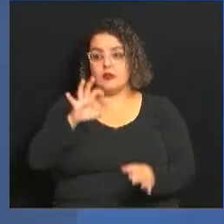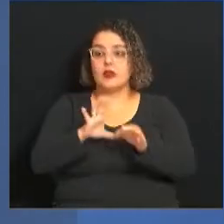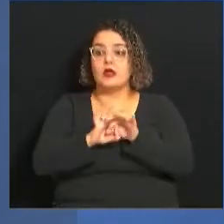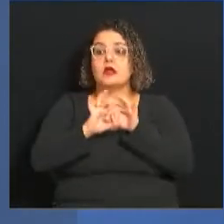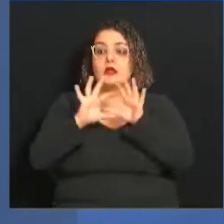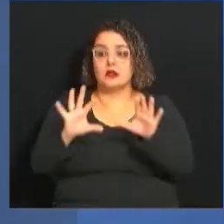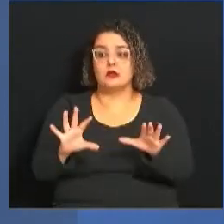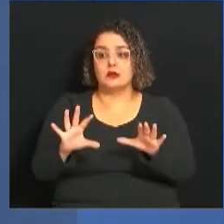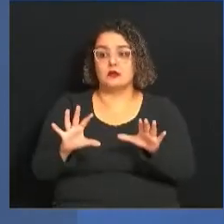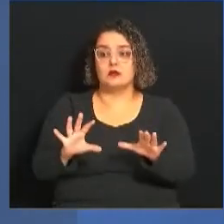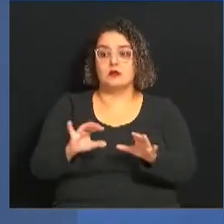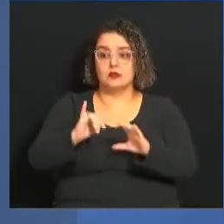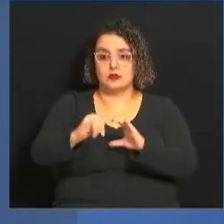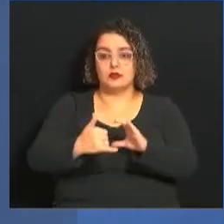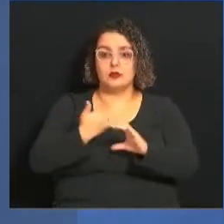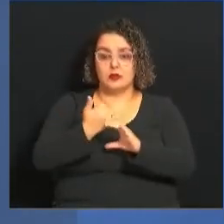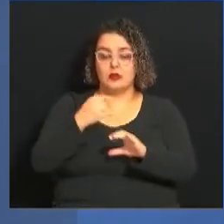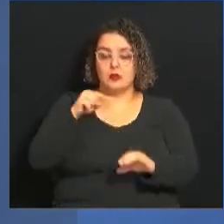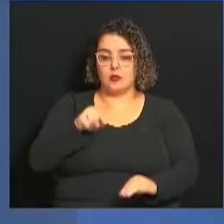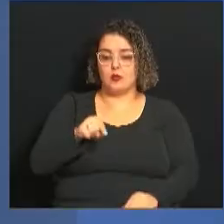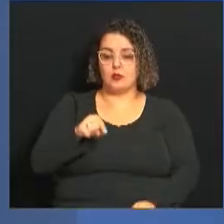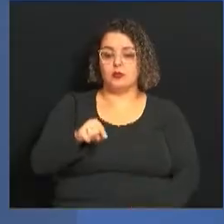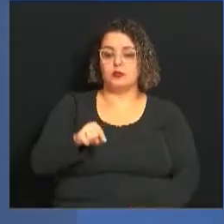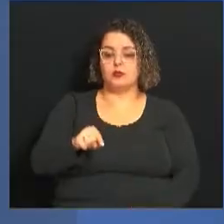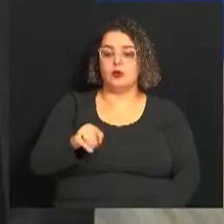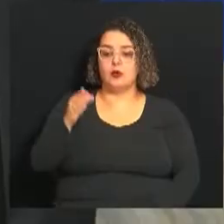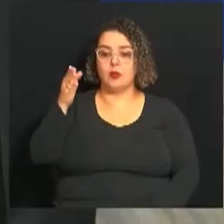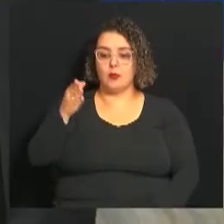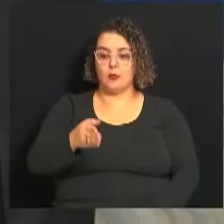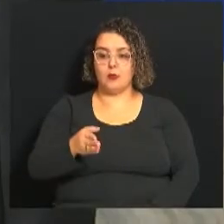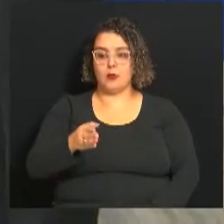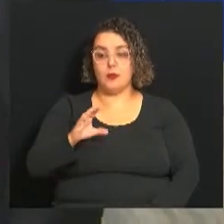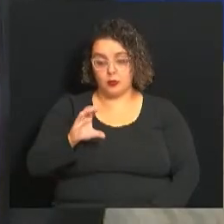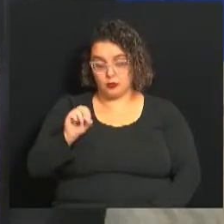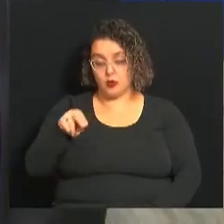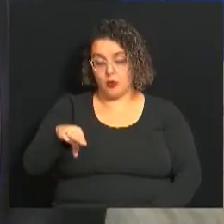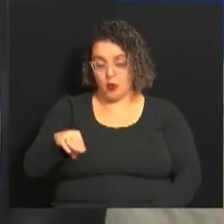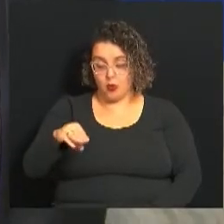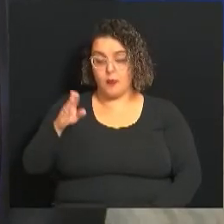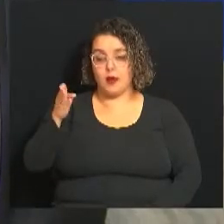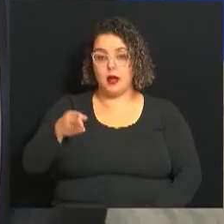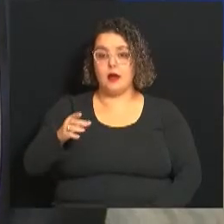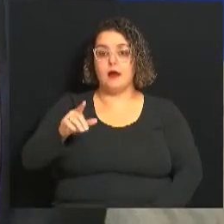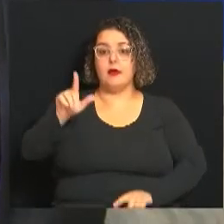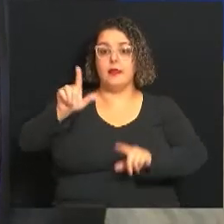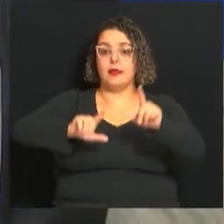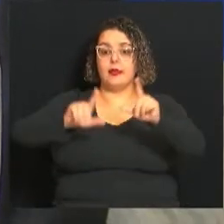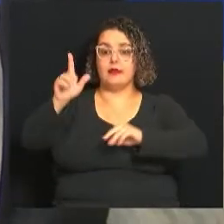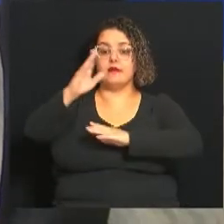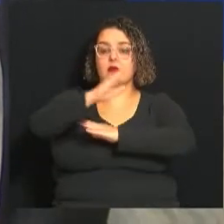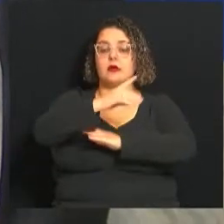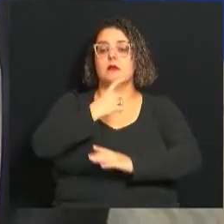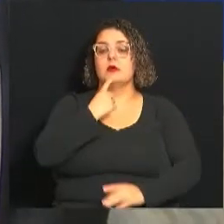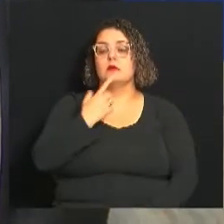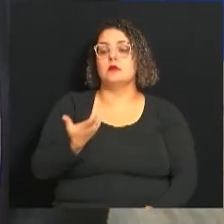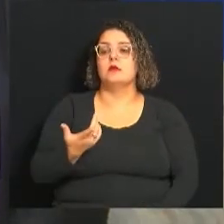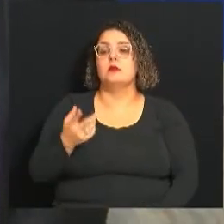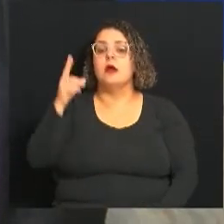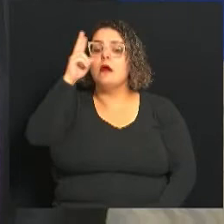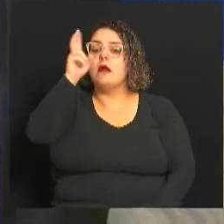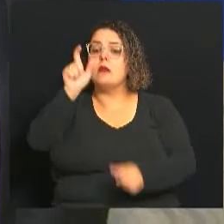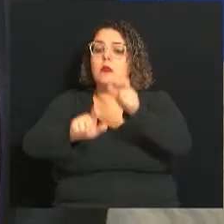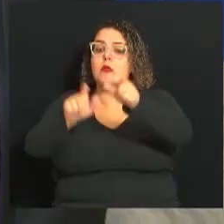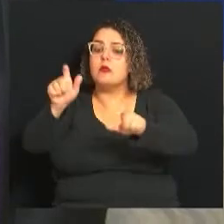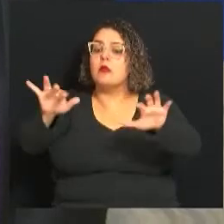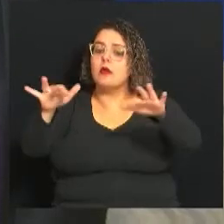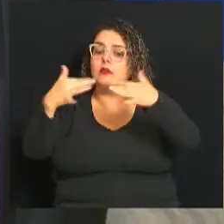disponíveis no youtube.com/TV Câmara Campinas. Mas, vereadora, a gente vai lembrar um pouquinho o telespectador o que foi discutido nesse tempo